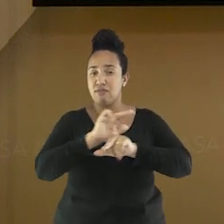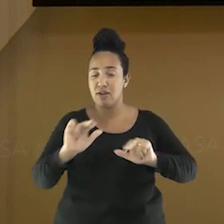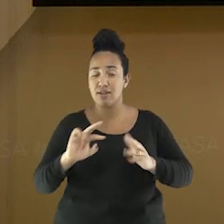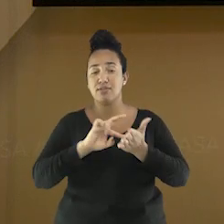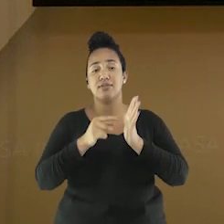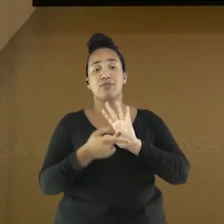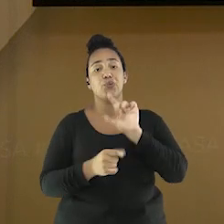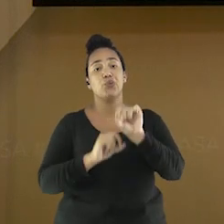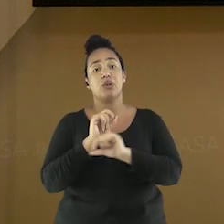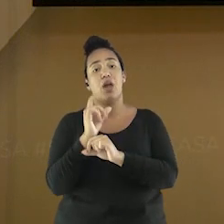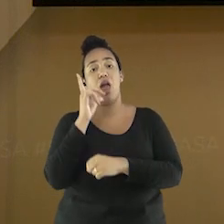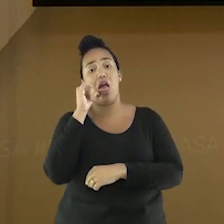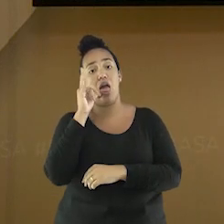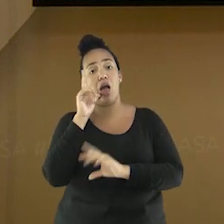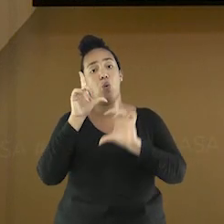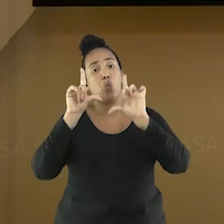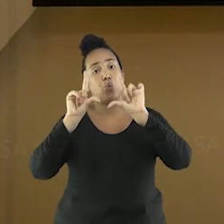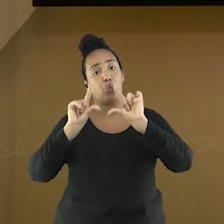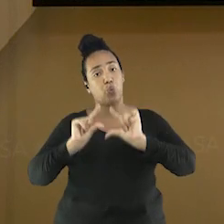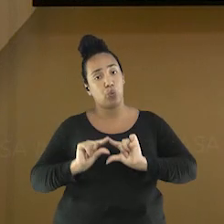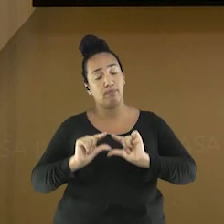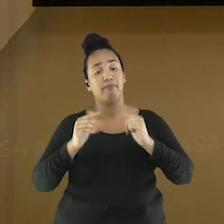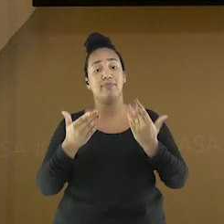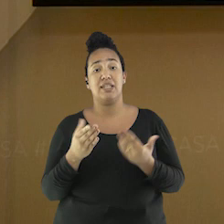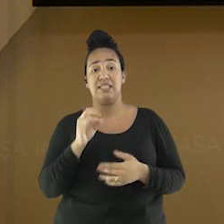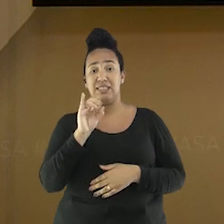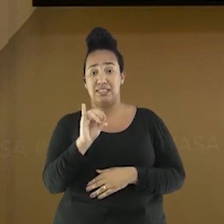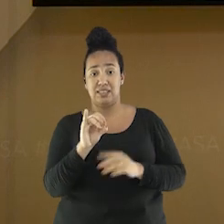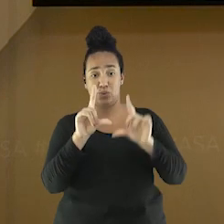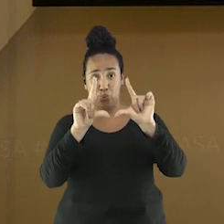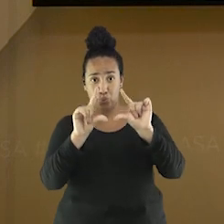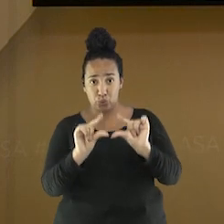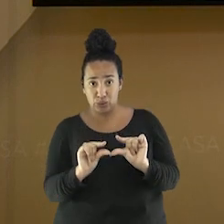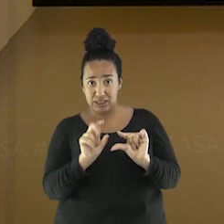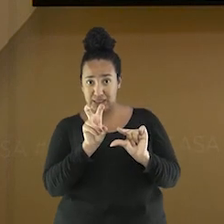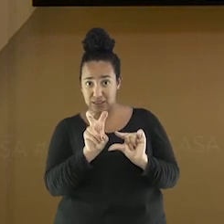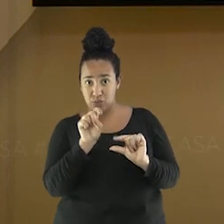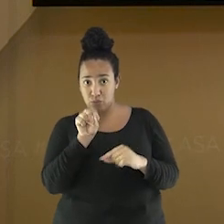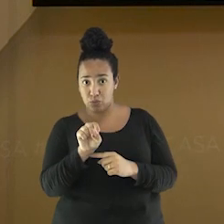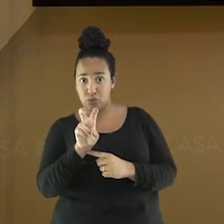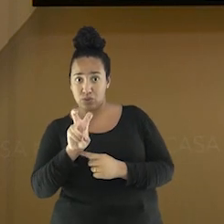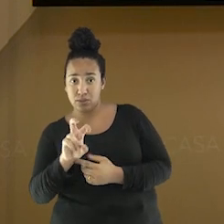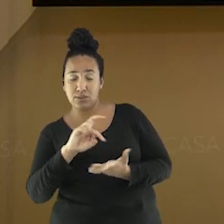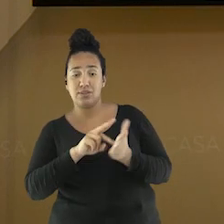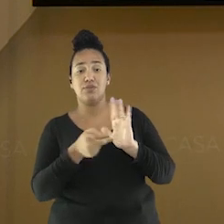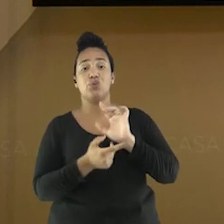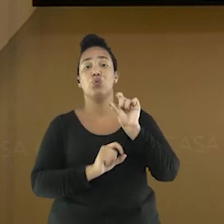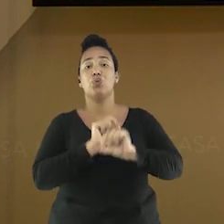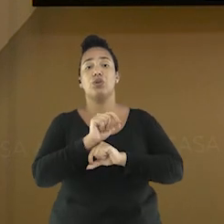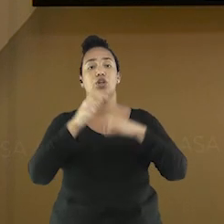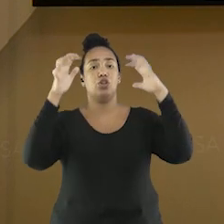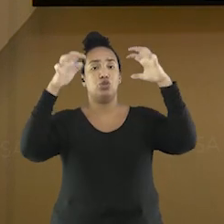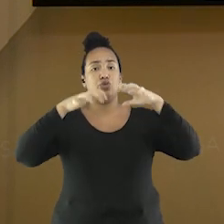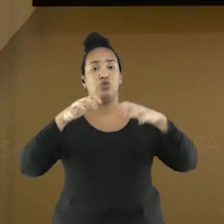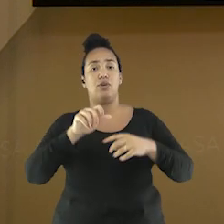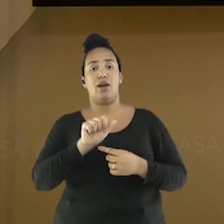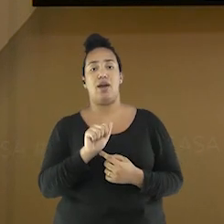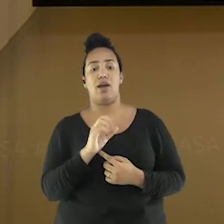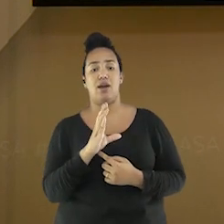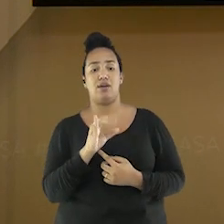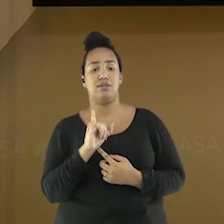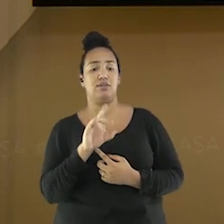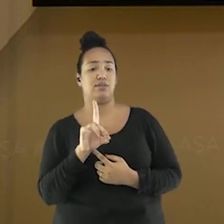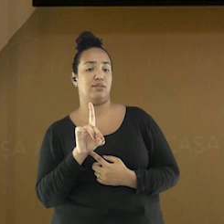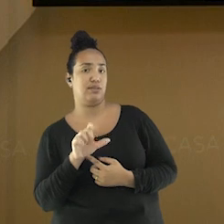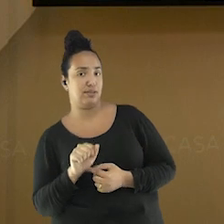chuva. Quando esse pH atinge valores menores que 5,5, se forma a chuva ácida. Bom, e o que podemos